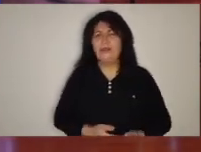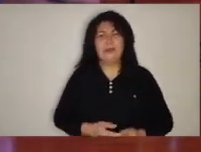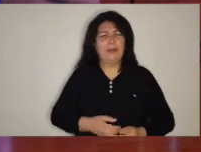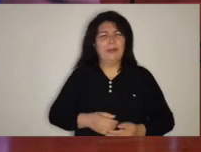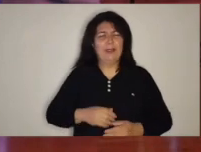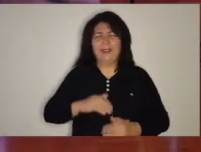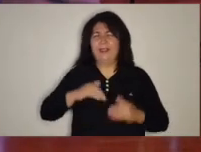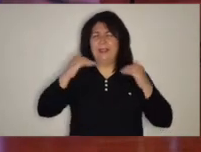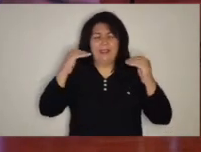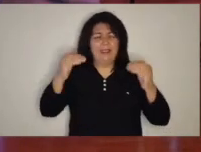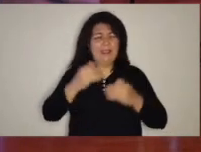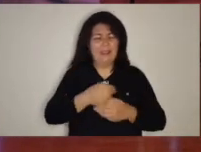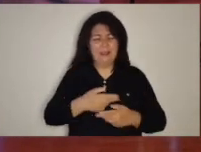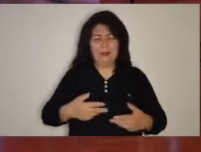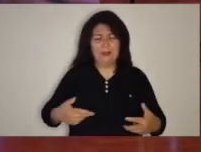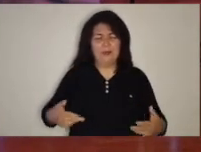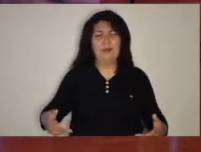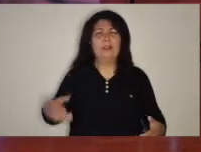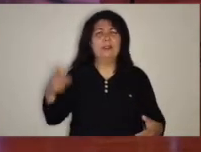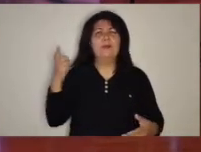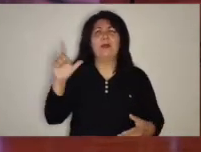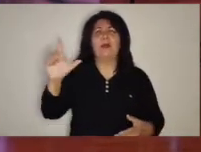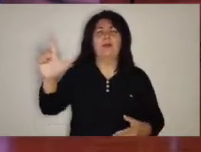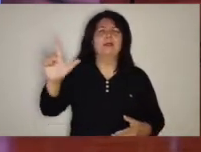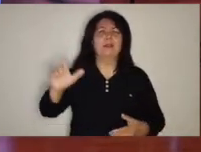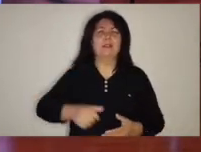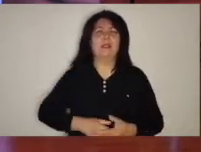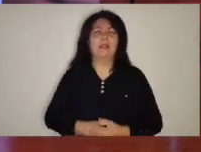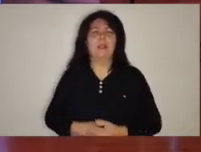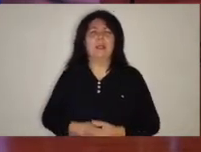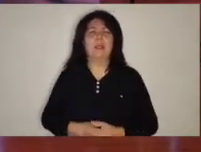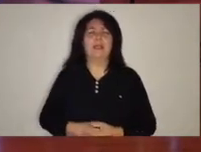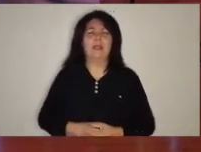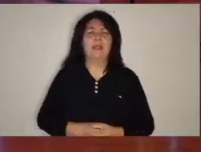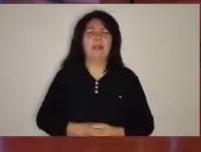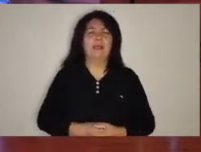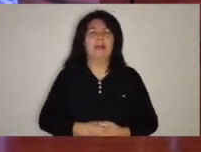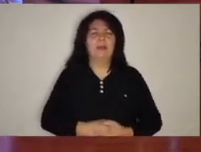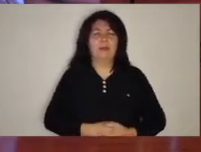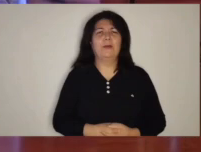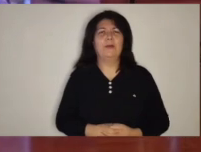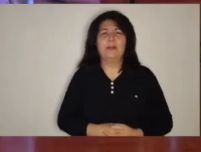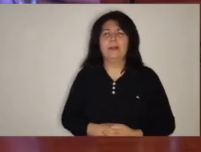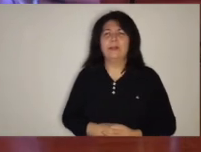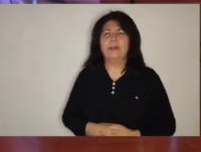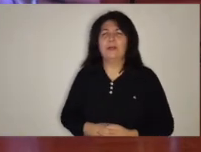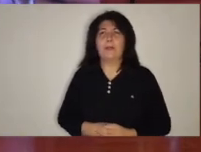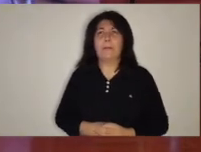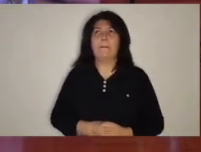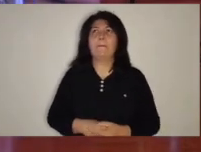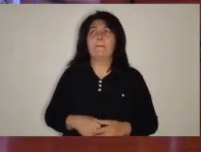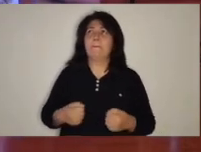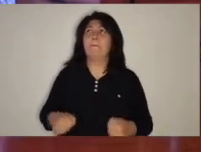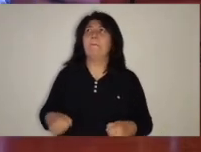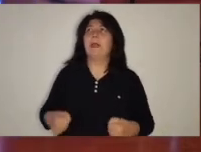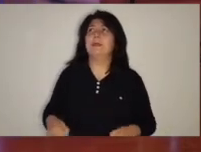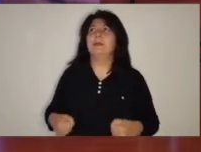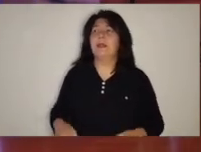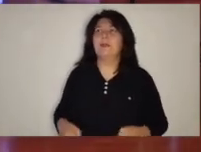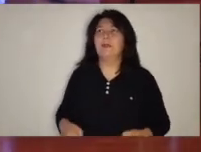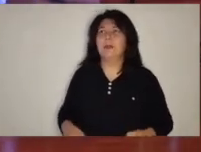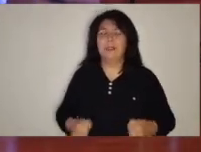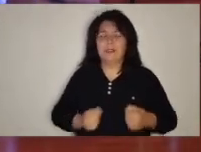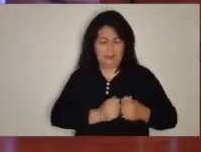Pai, na vida de cada um que aqui está, Senhor. Mas, Pai, é preciso a gente abrir o coração, Senhor. É preciso, Pai querido, Pai